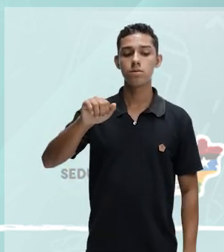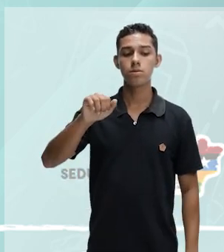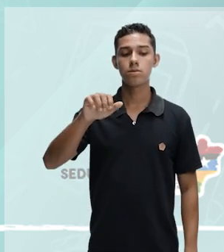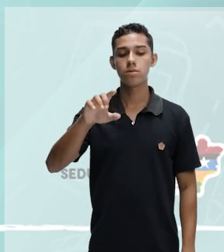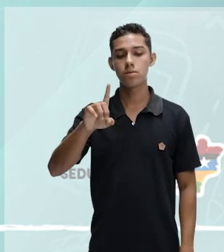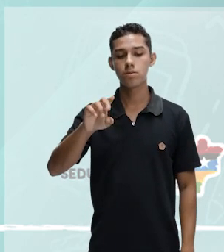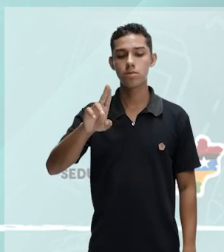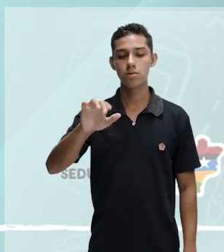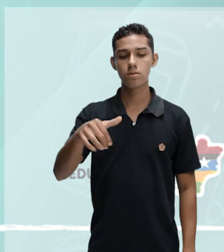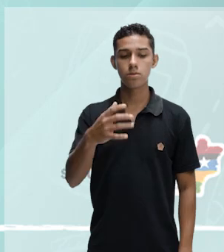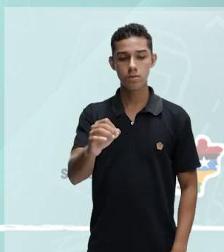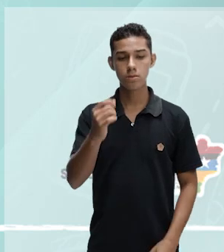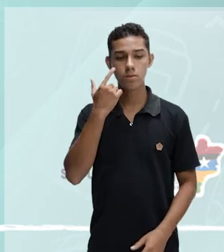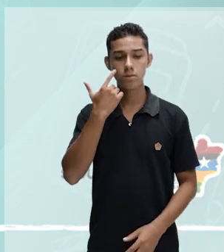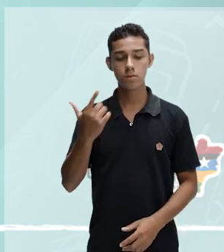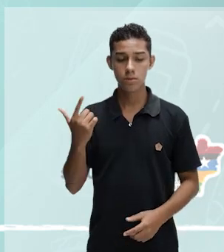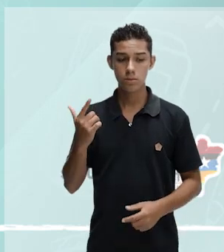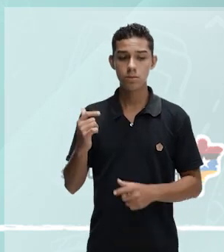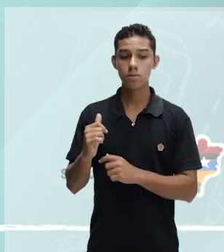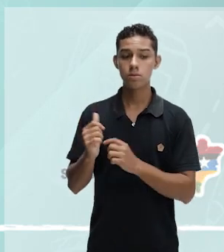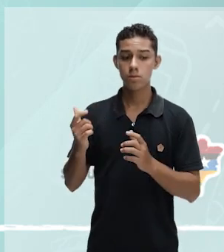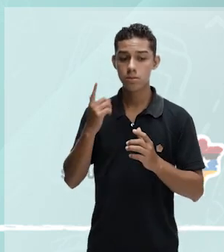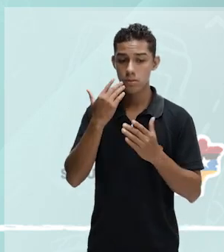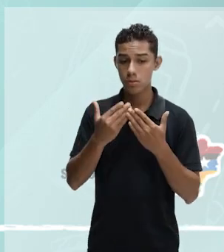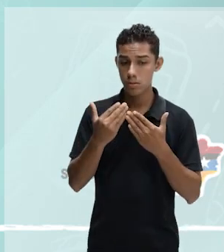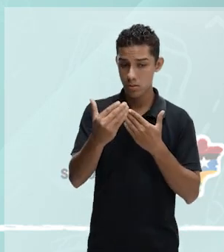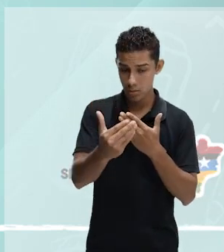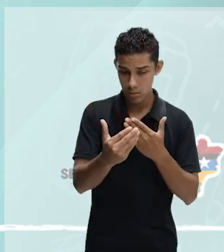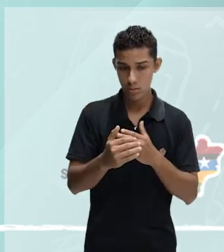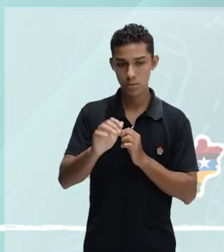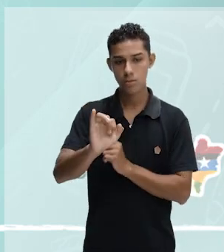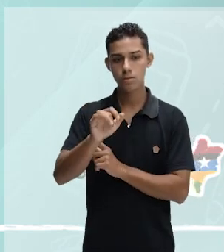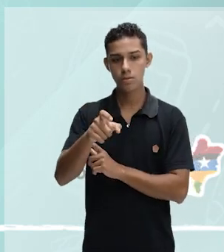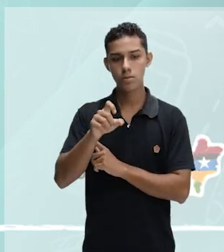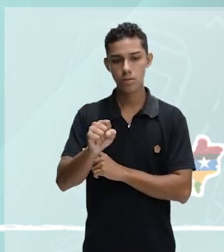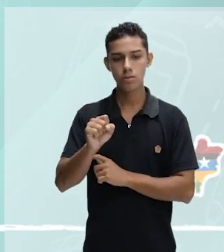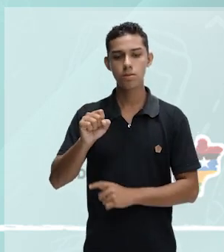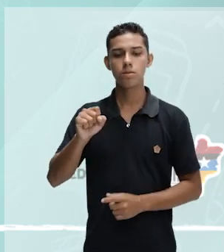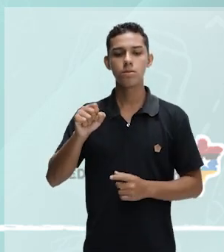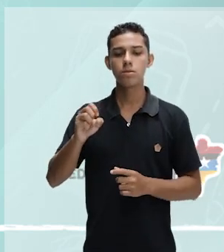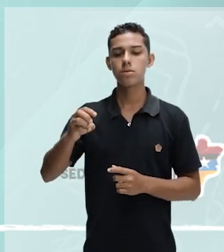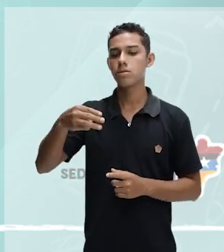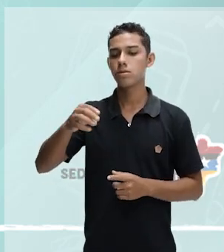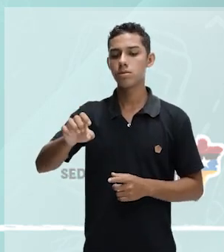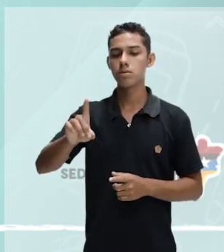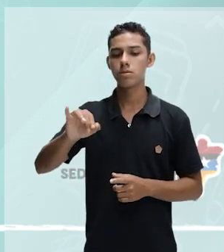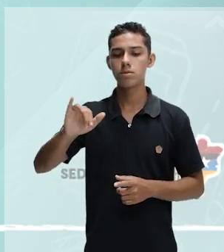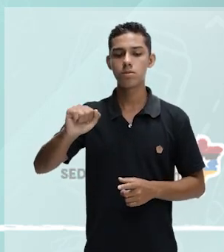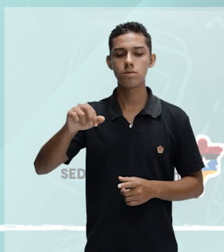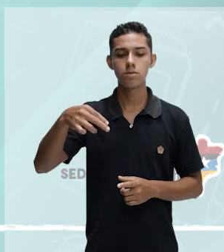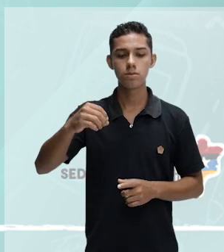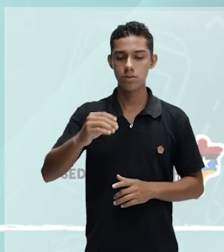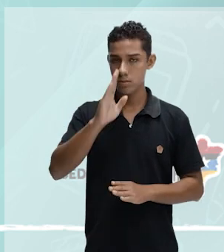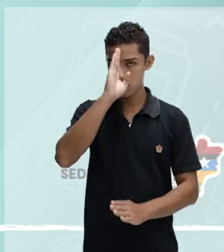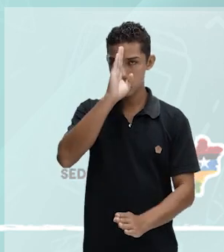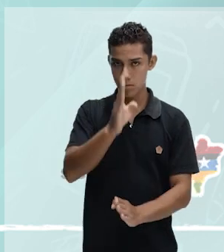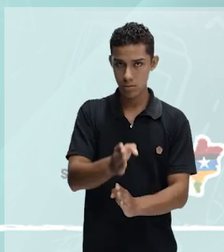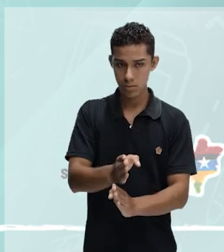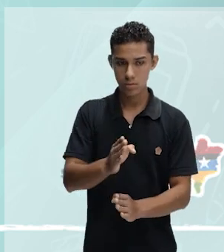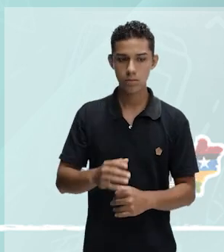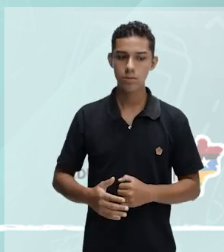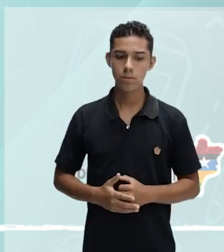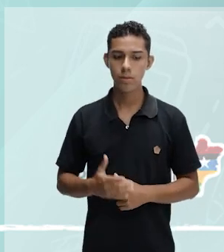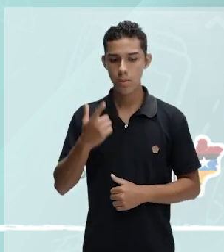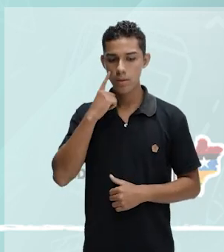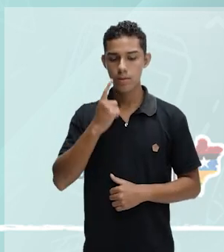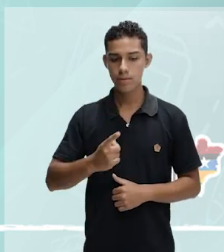Adução aproxima o membro do eixo sagital mediano. E a abdução afasta o membro do eixo sagital mediano.